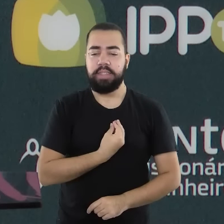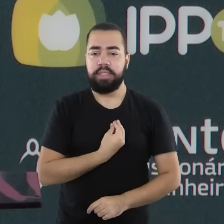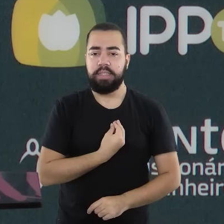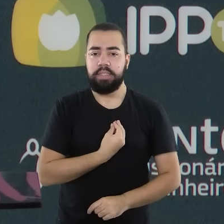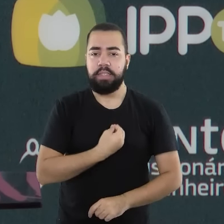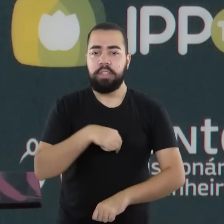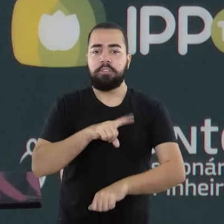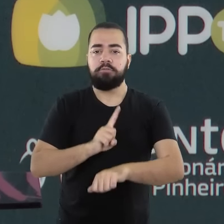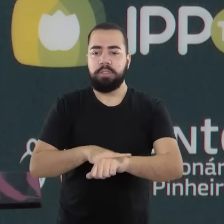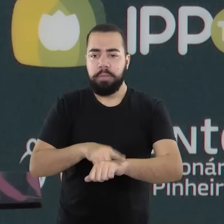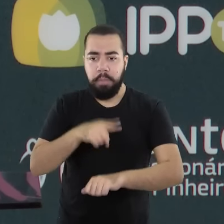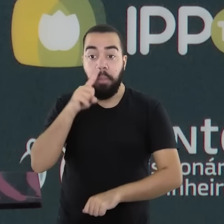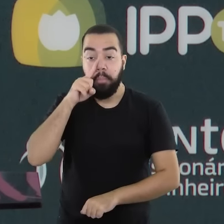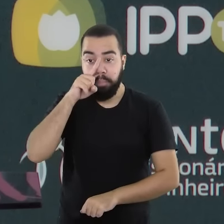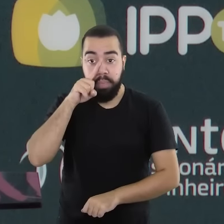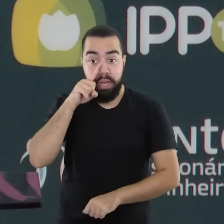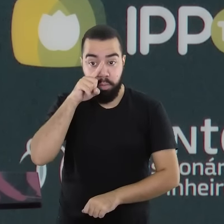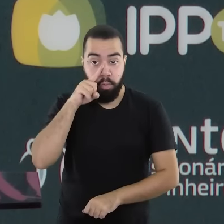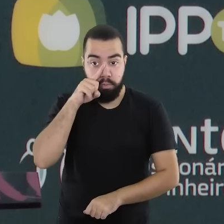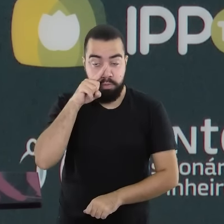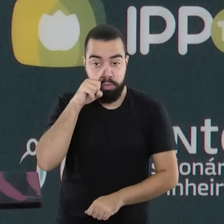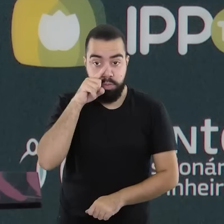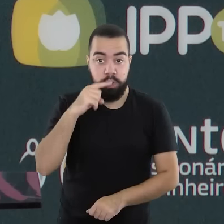um perigo muito grande de soberba,